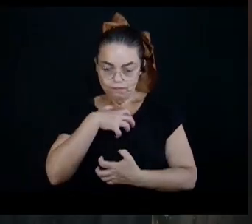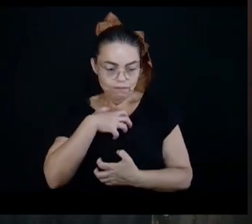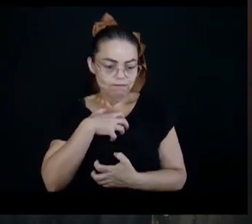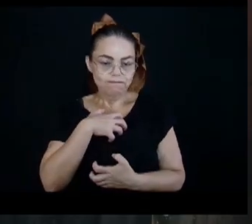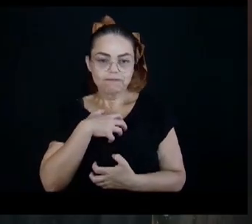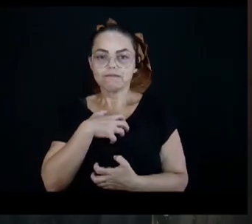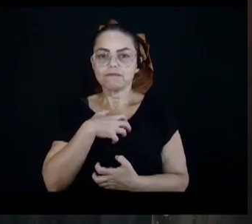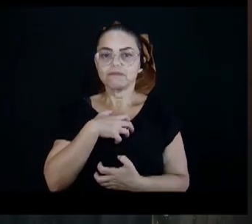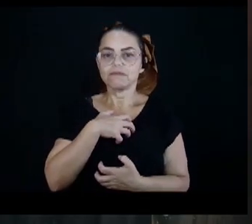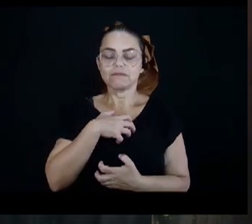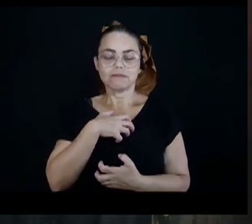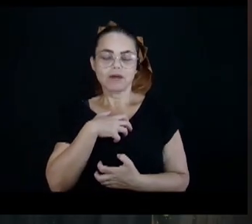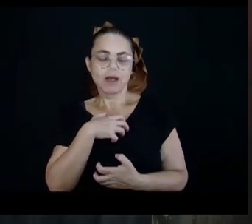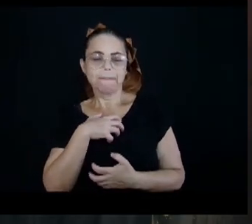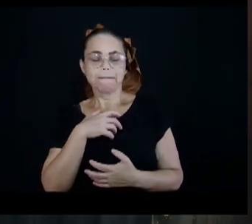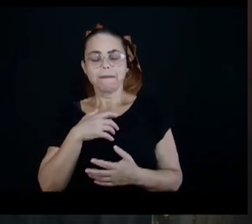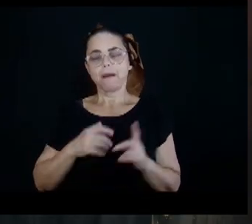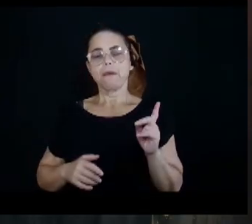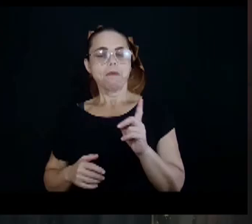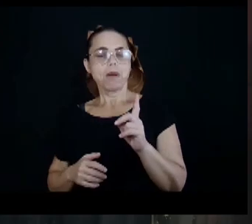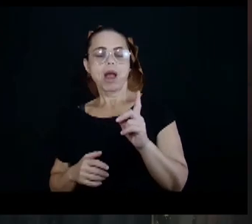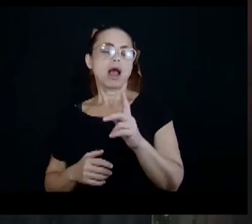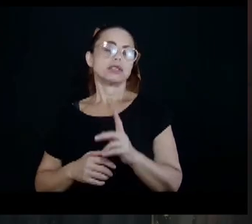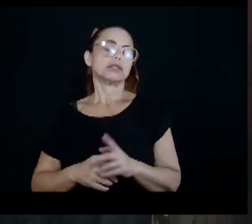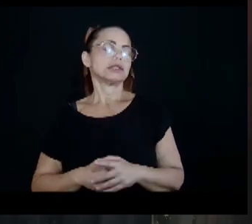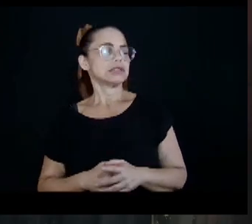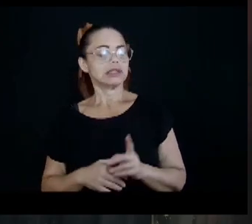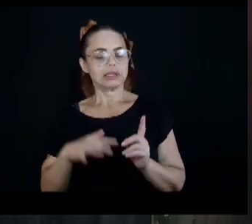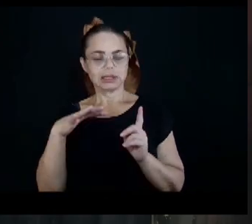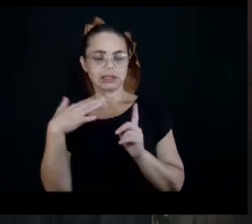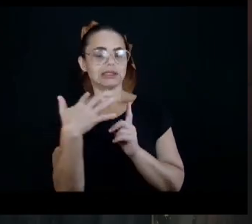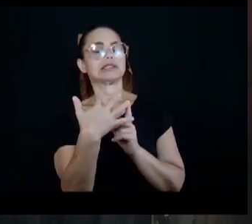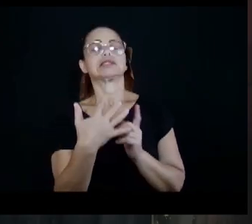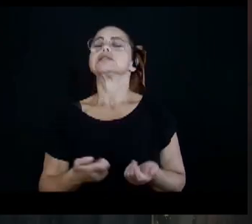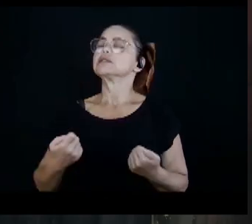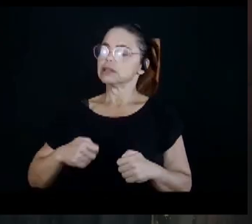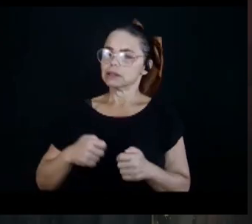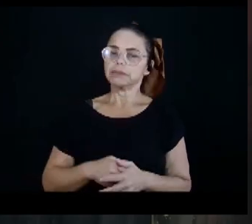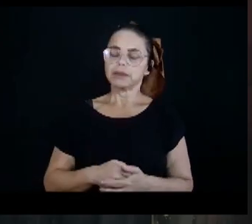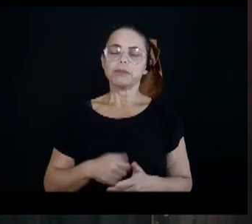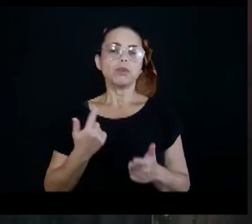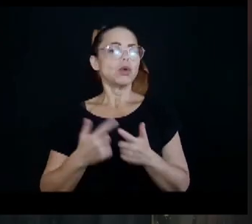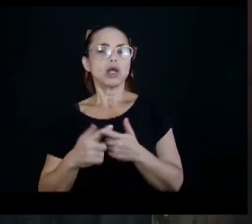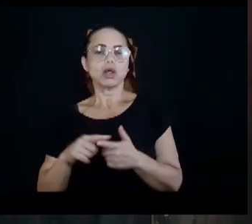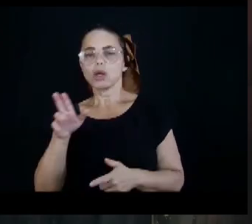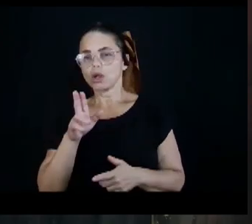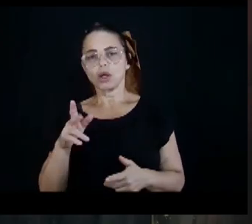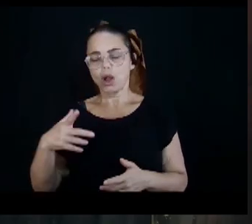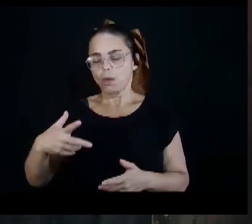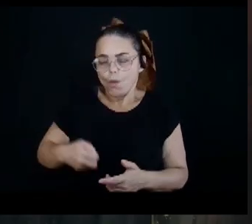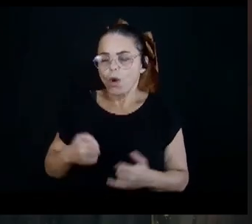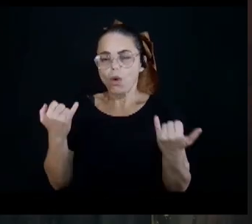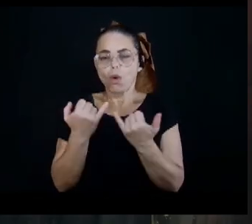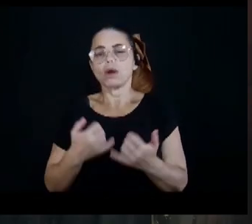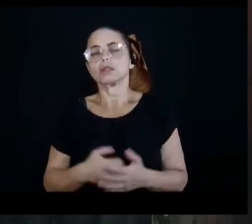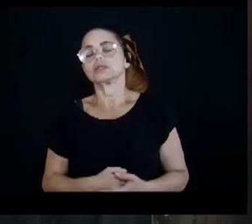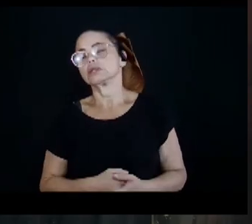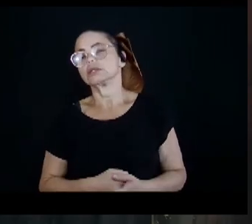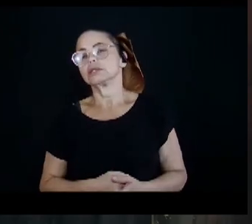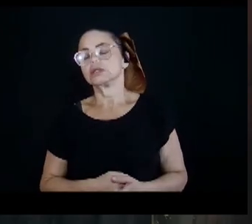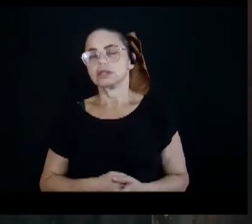pontual, né? Então, assim, será que precisa de tudo isso? Perfeito. Precisamos pensar nisso, né?